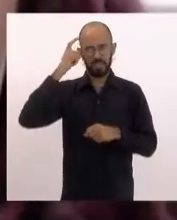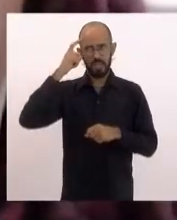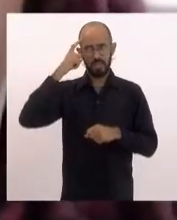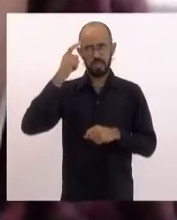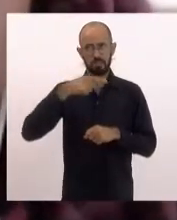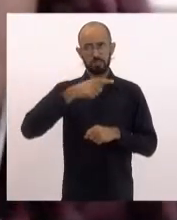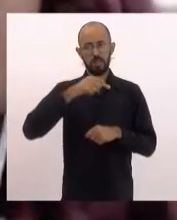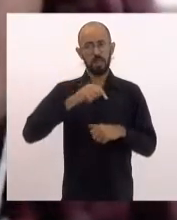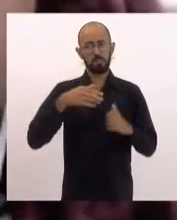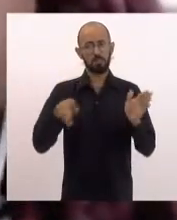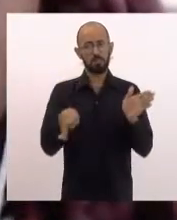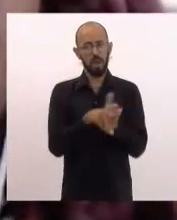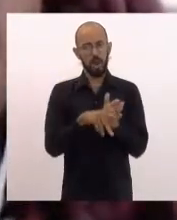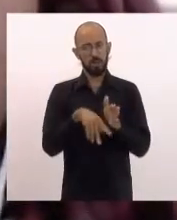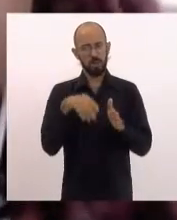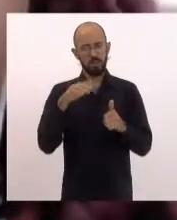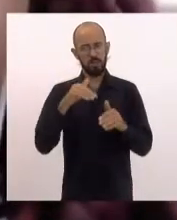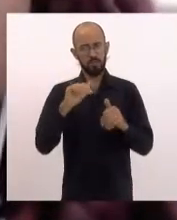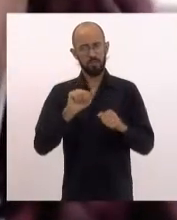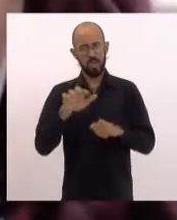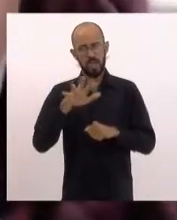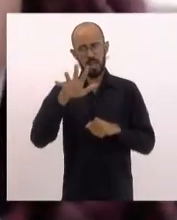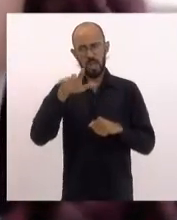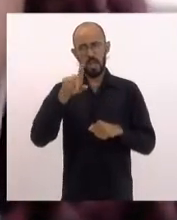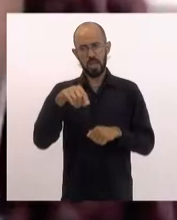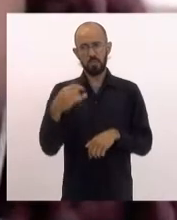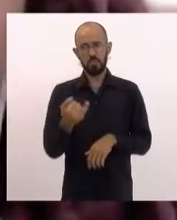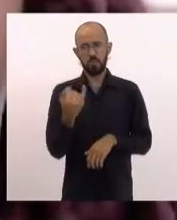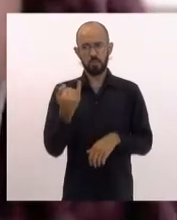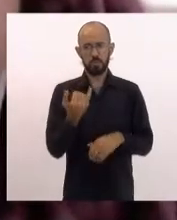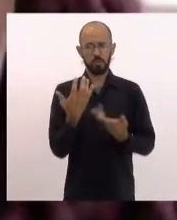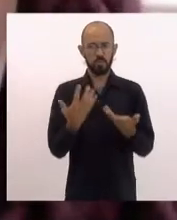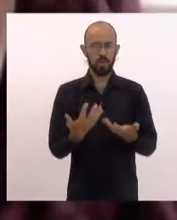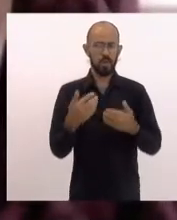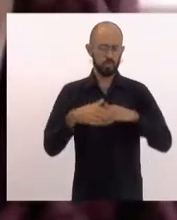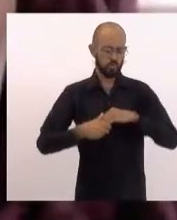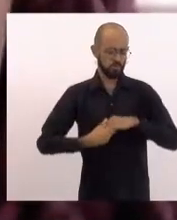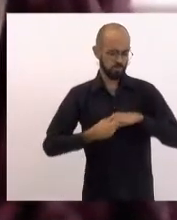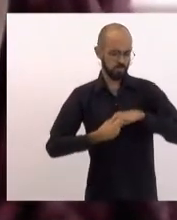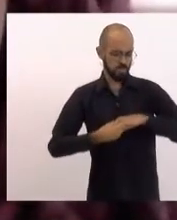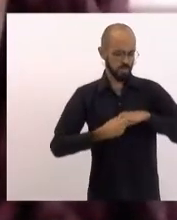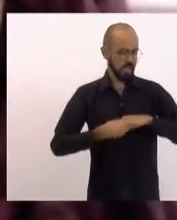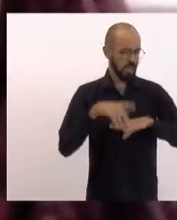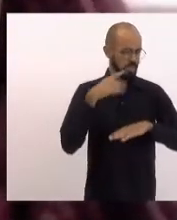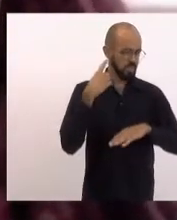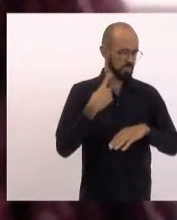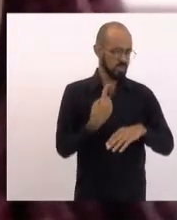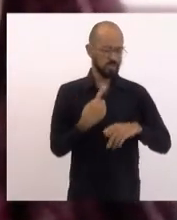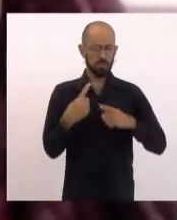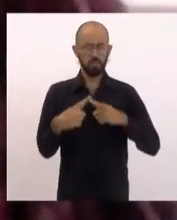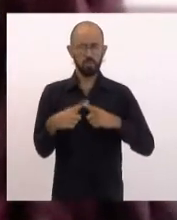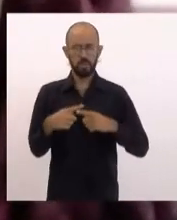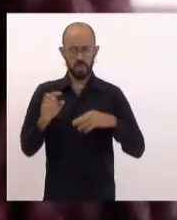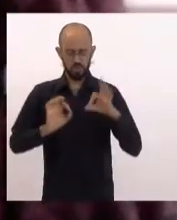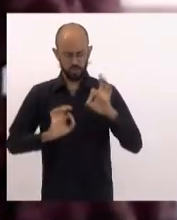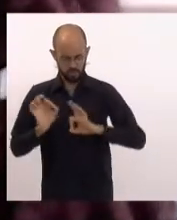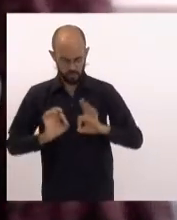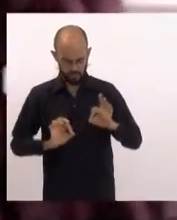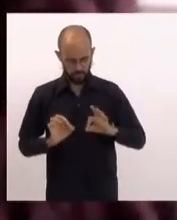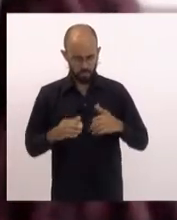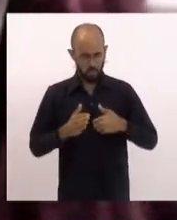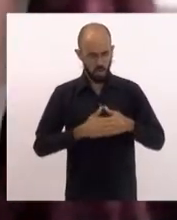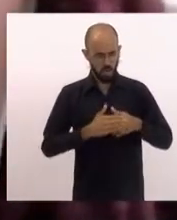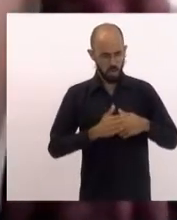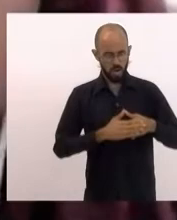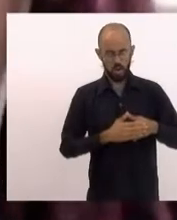própria favela, é fundamental. Então, eu quero saudar a Dani, porque o espaço organizativo da favela, a auto-organização,